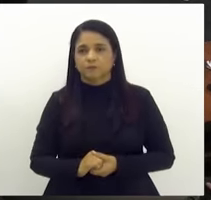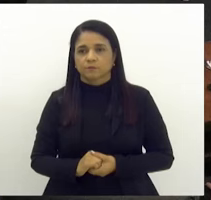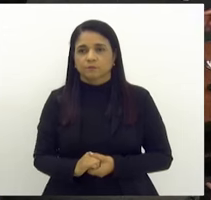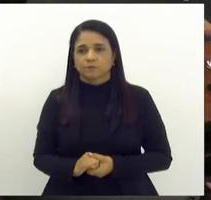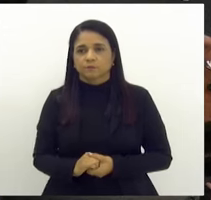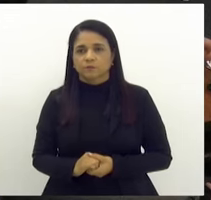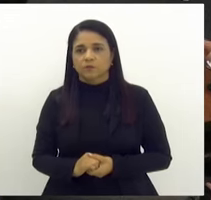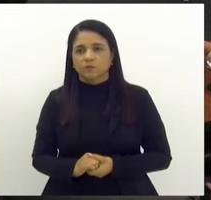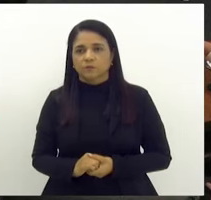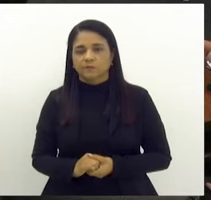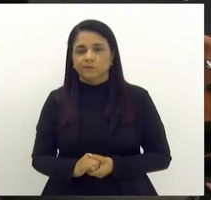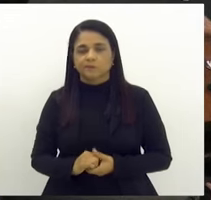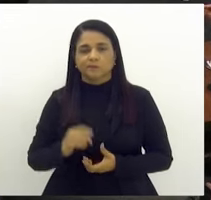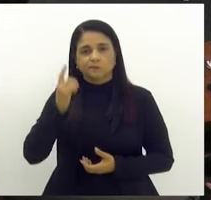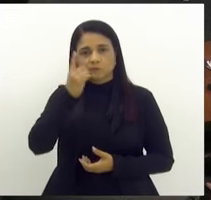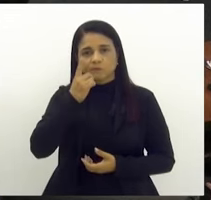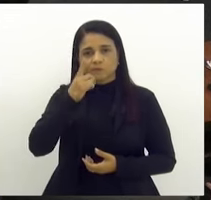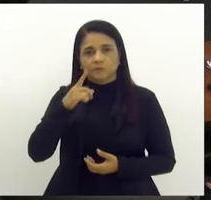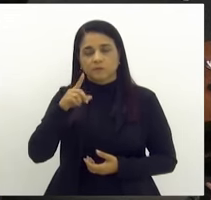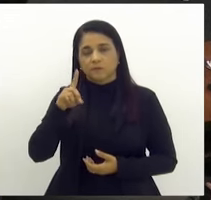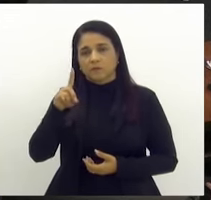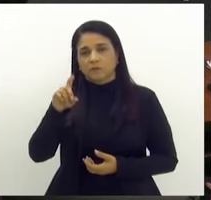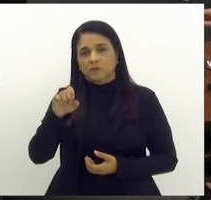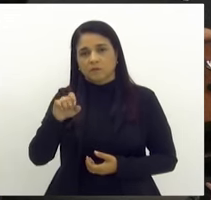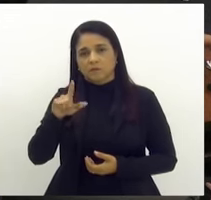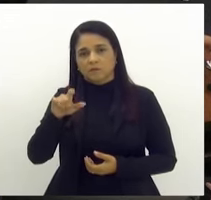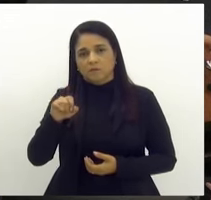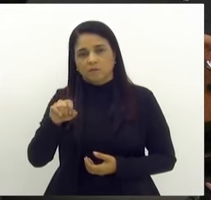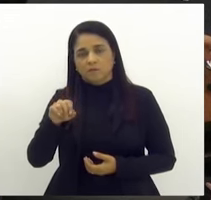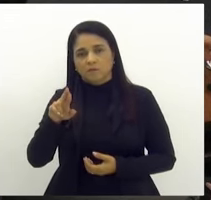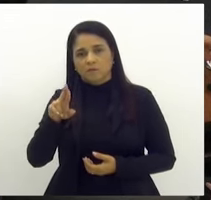brasão Deputado Guilherme de